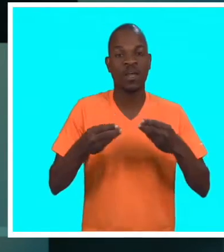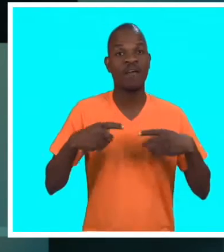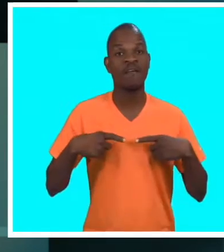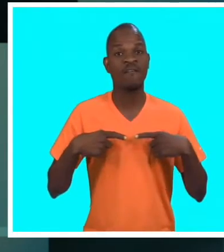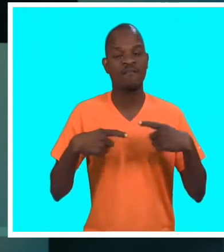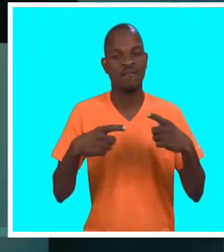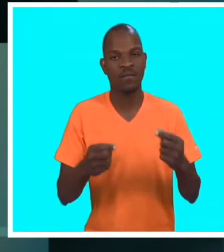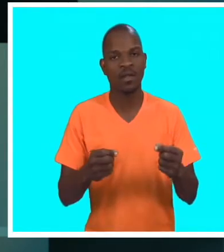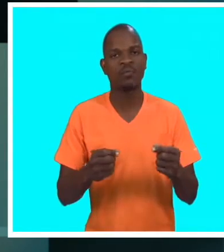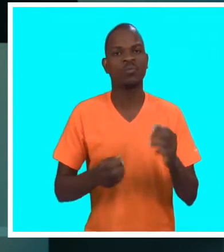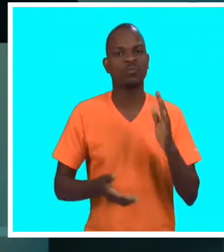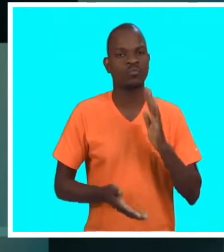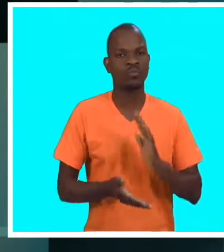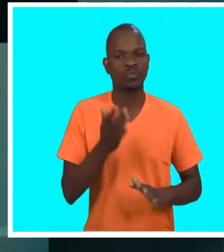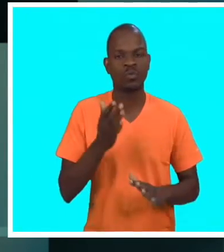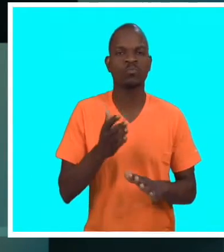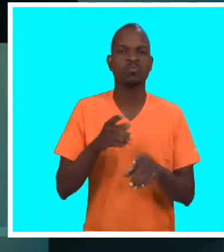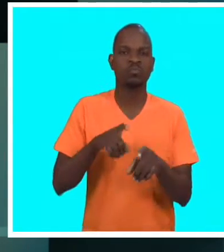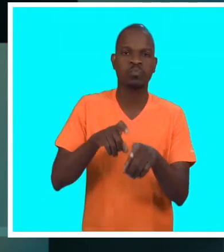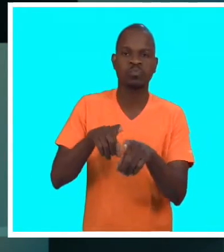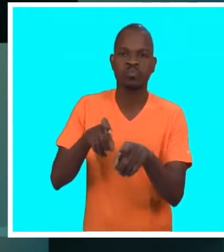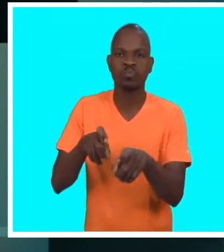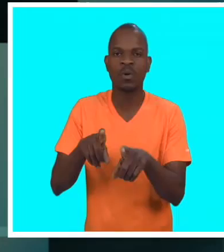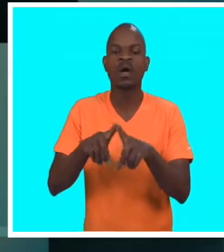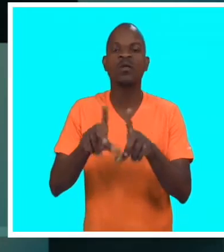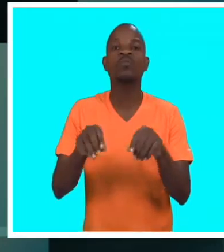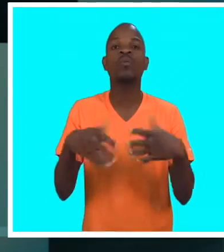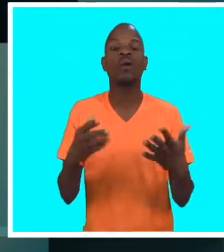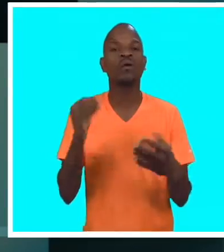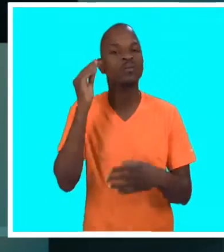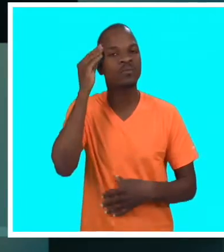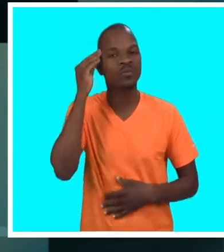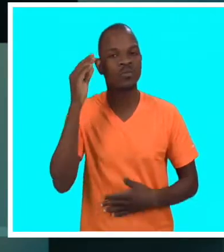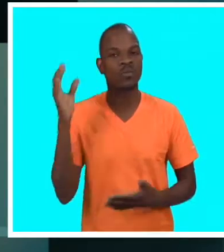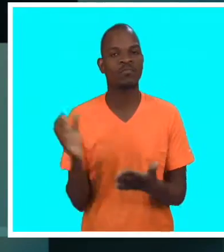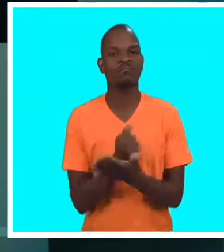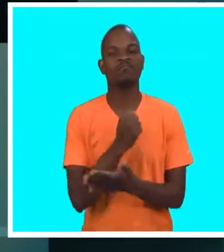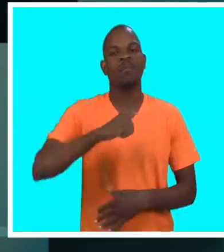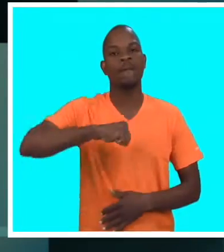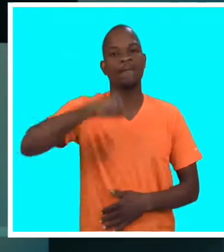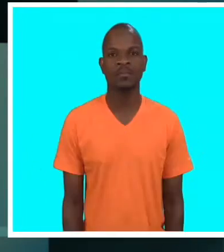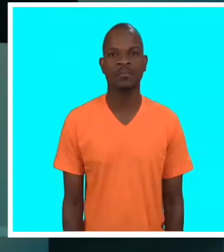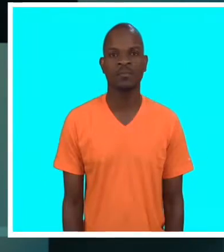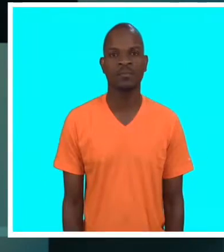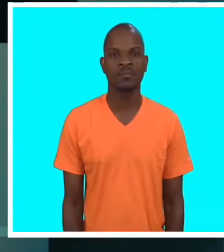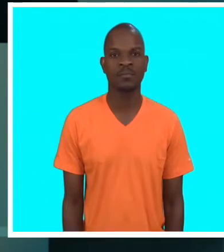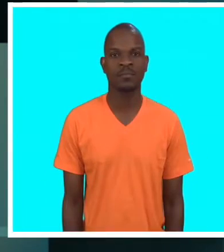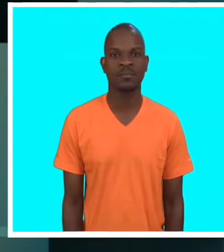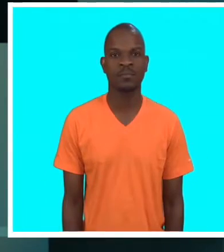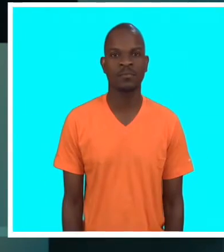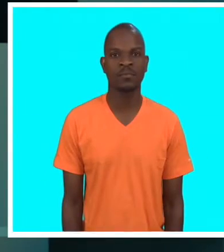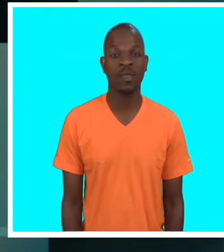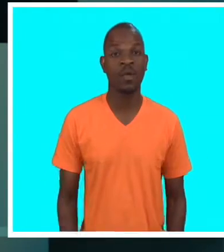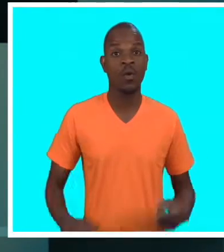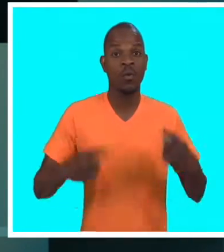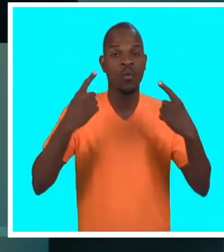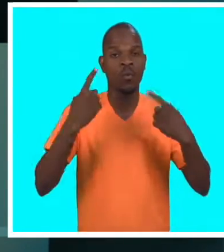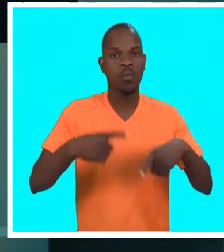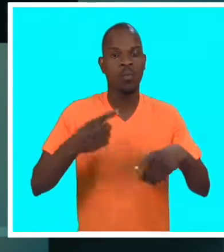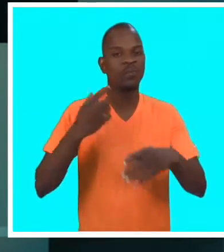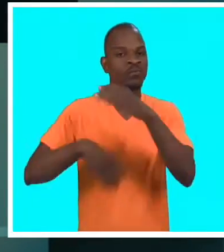corrermos ainda mais atrás daquilo que é o nosso maior sonho, que é o título. Na época passada, os